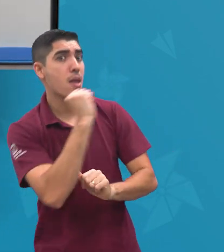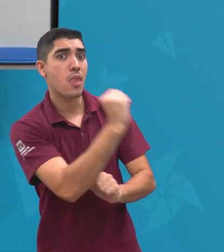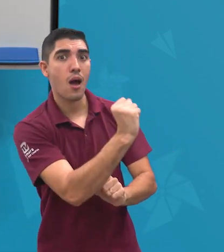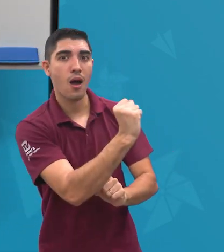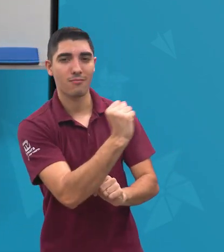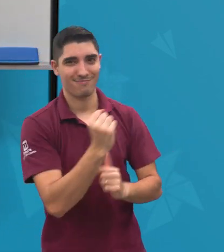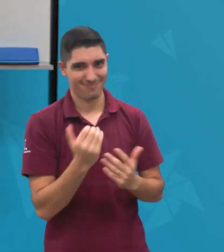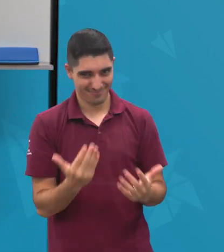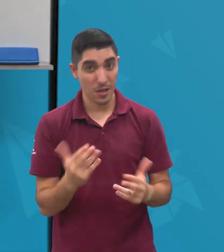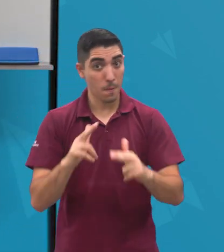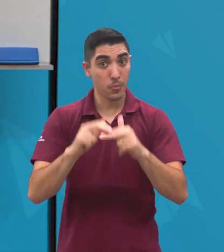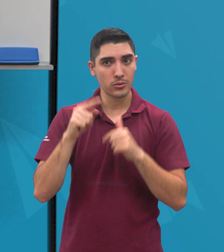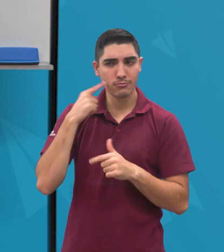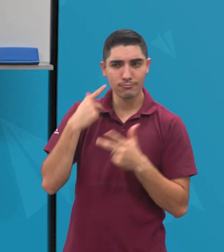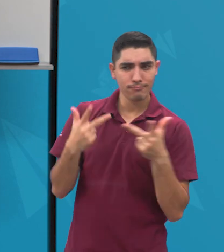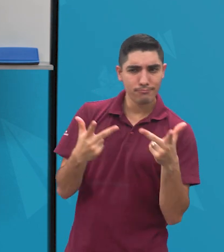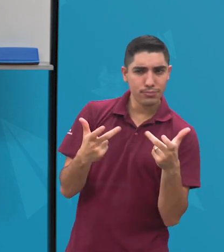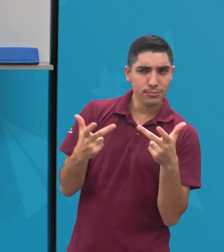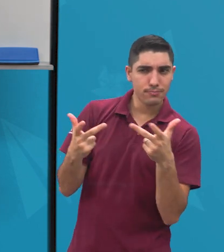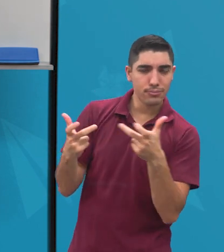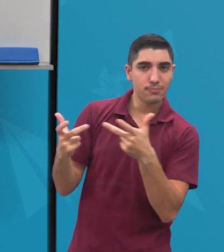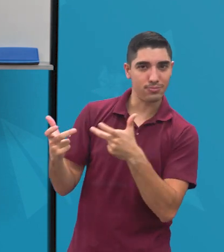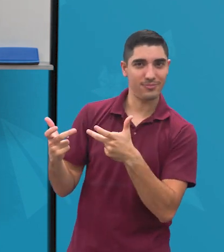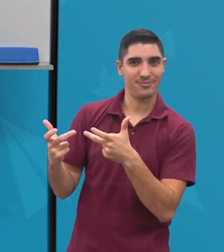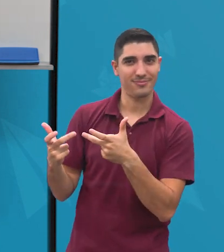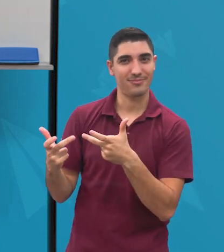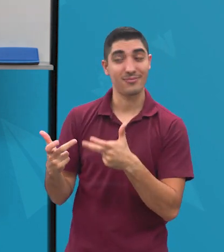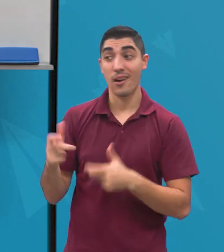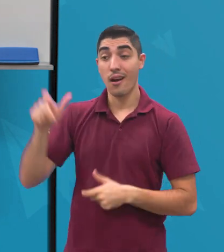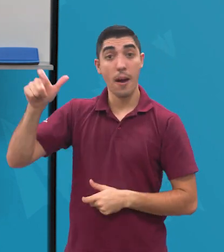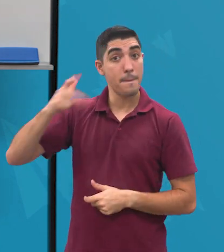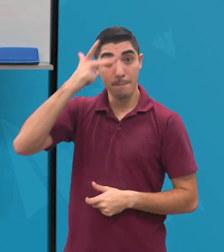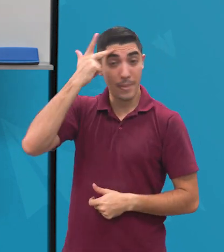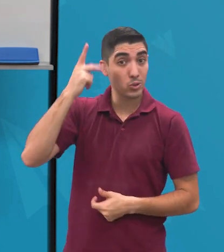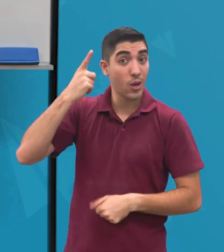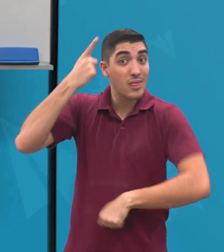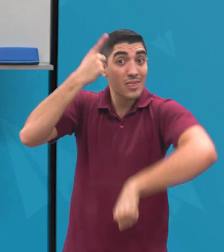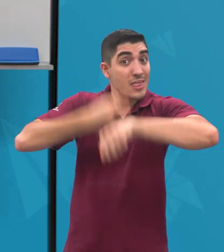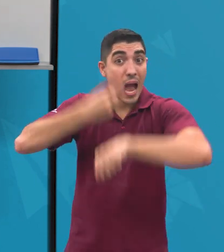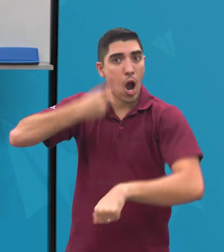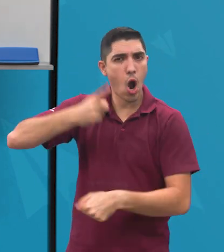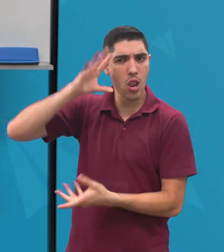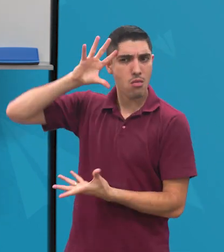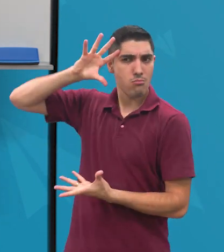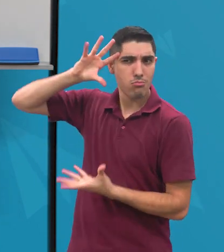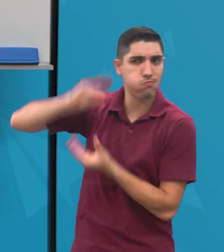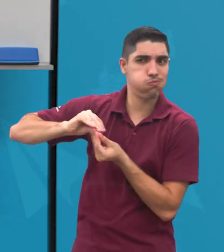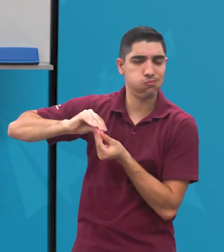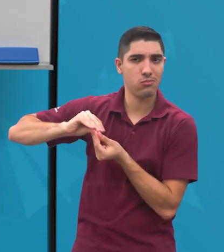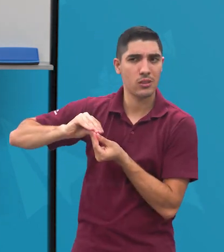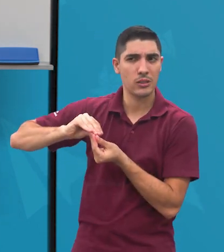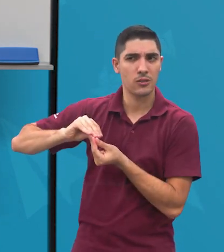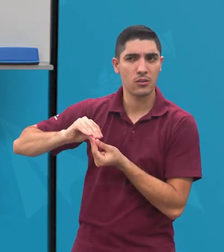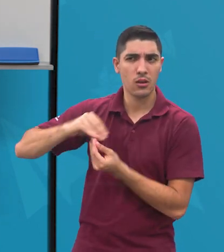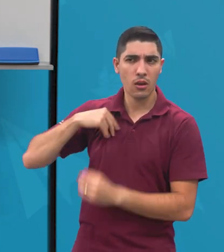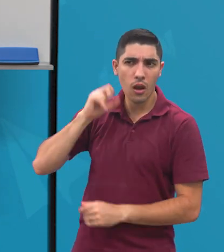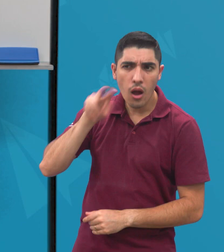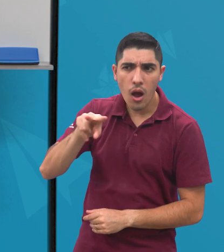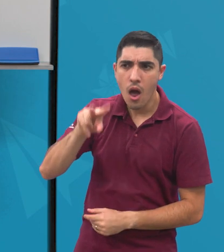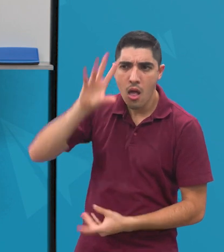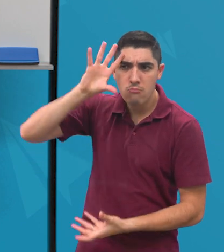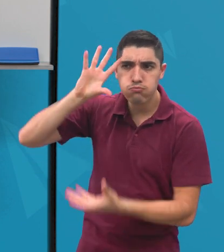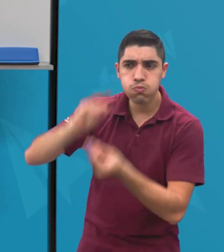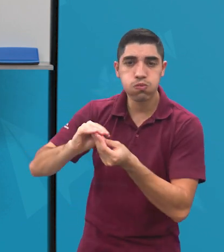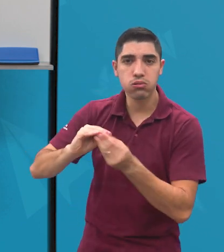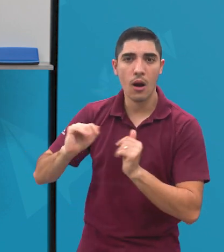intenções que as movem. Elas tiram algumas conclusões a partir de algumas aparências, mas